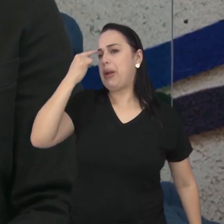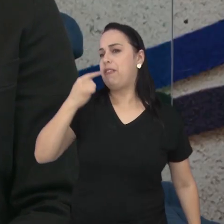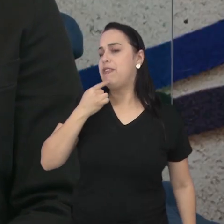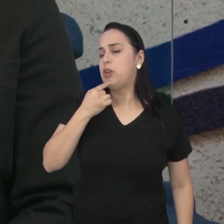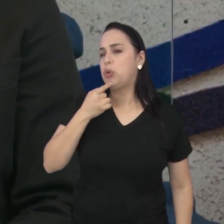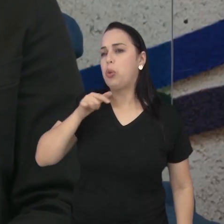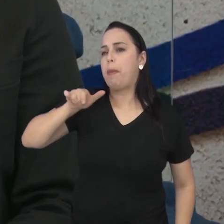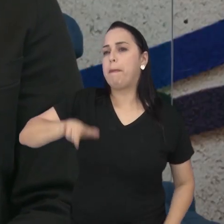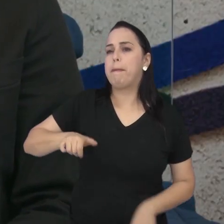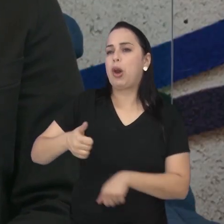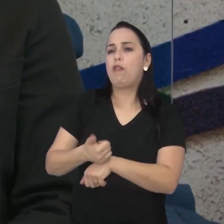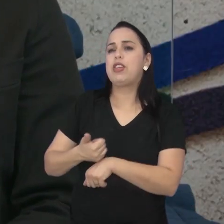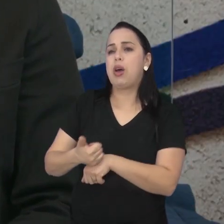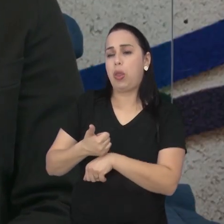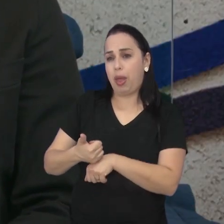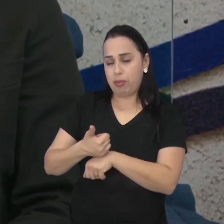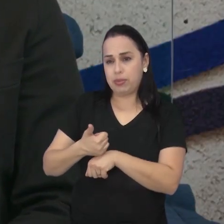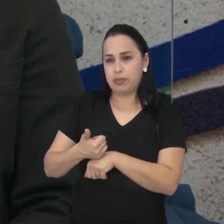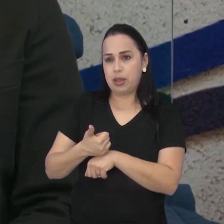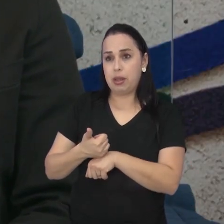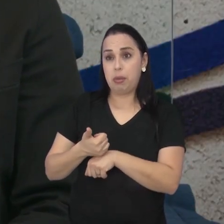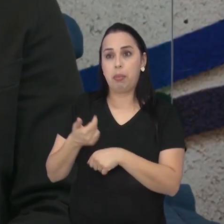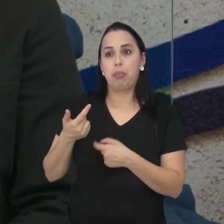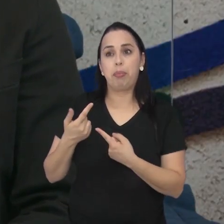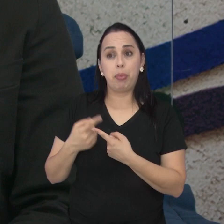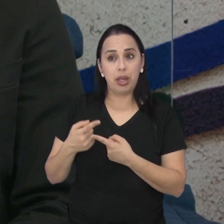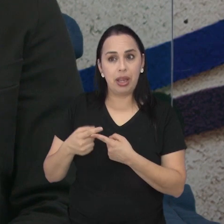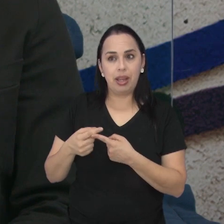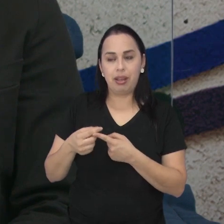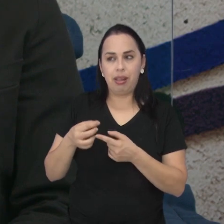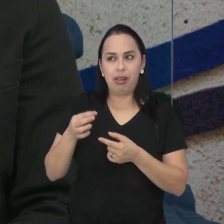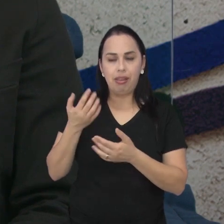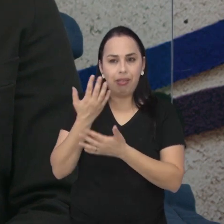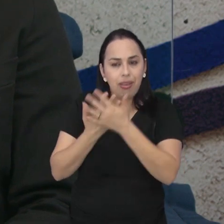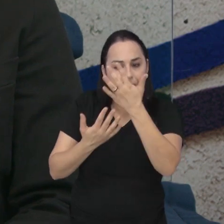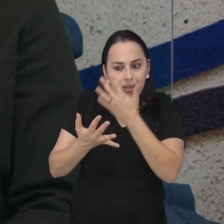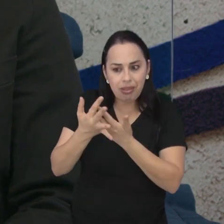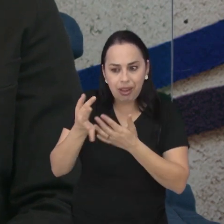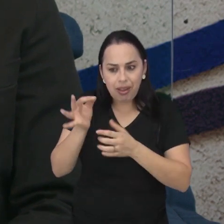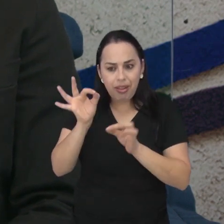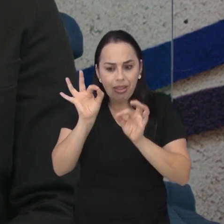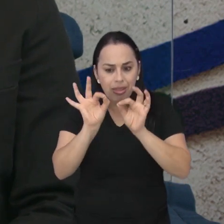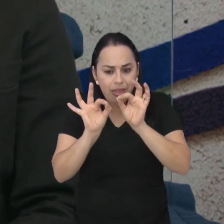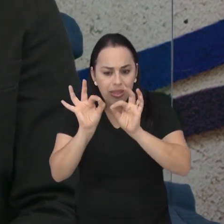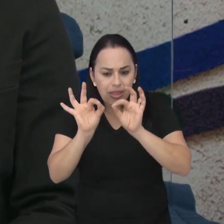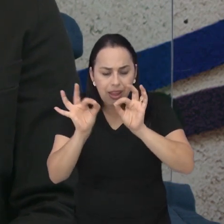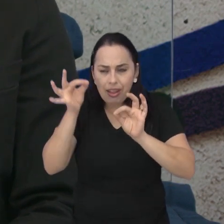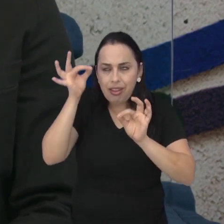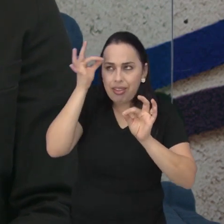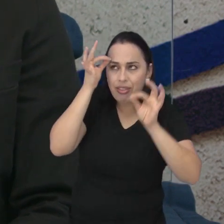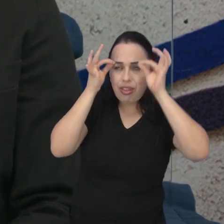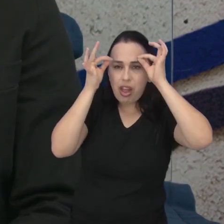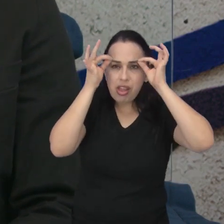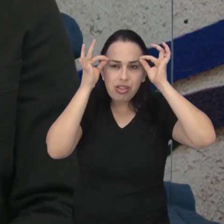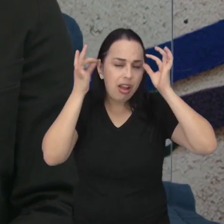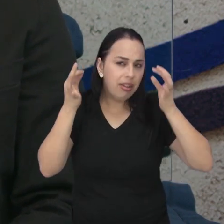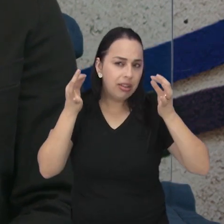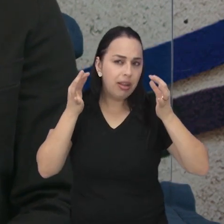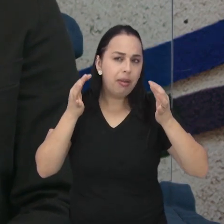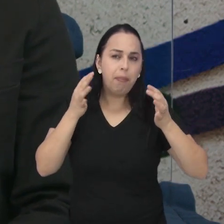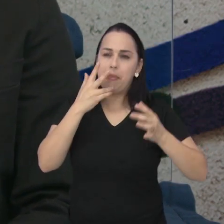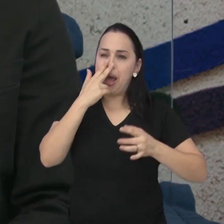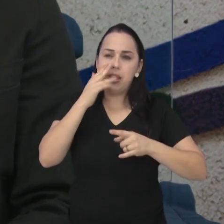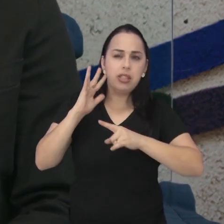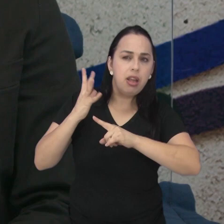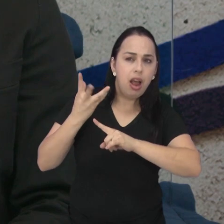profissional também, né? Porque exige um trabalho manual ali, artístico, né? Muitas vezes. Qual